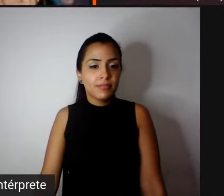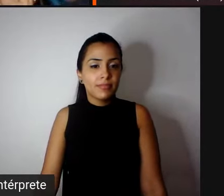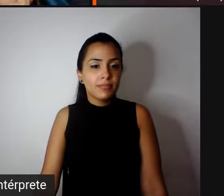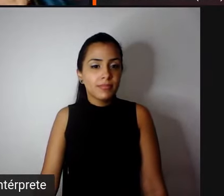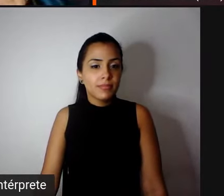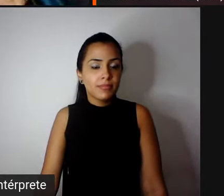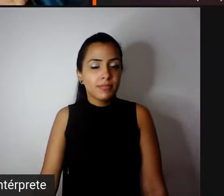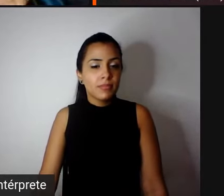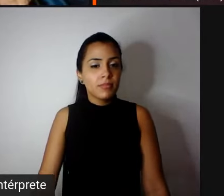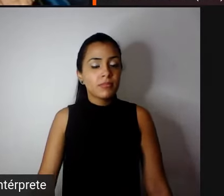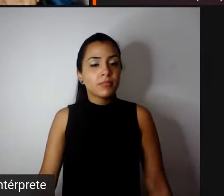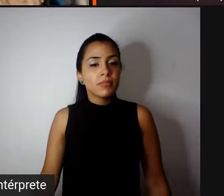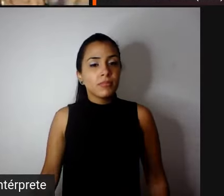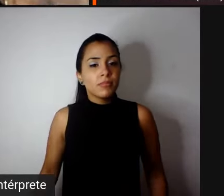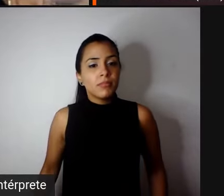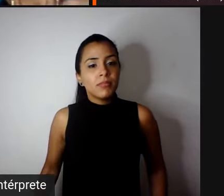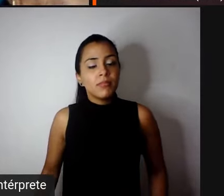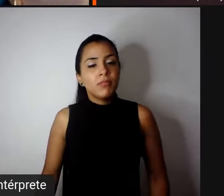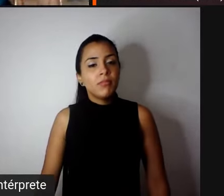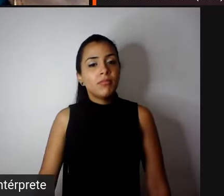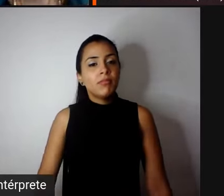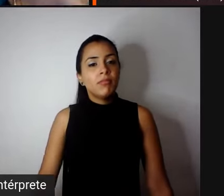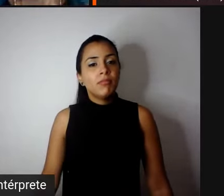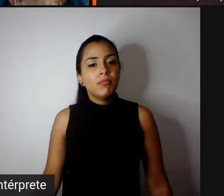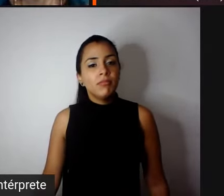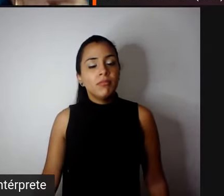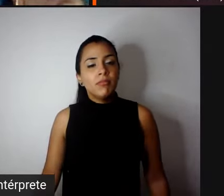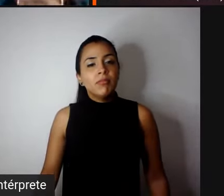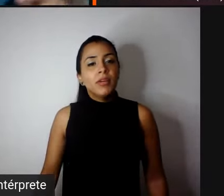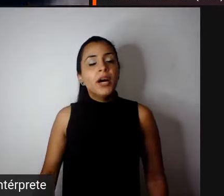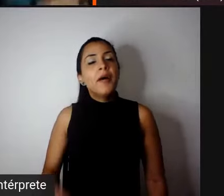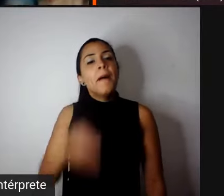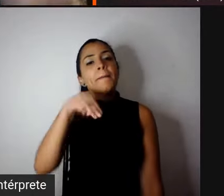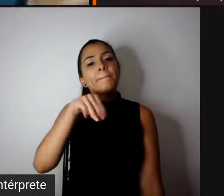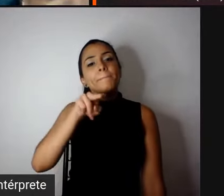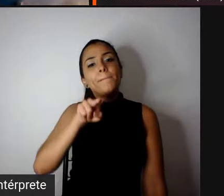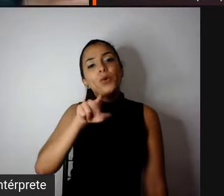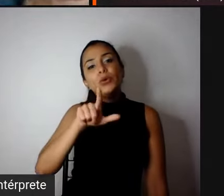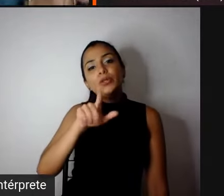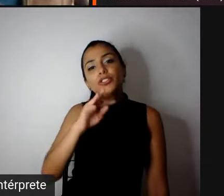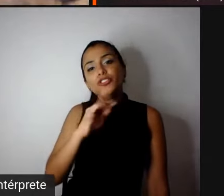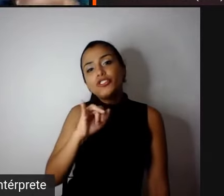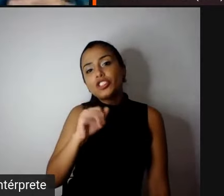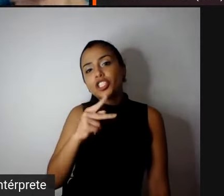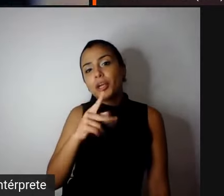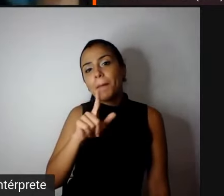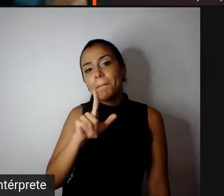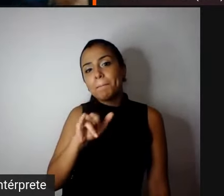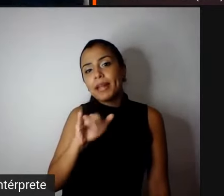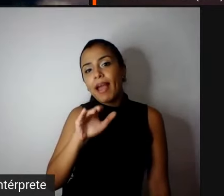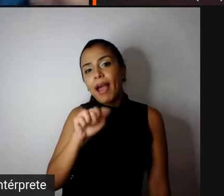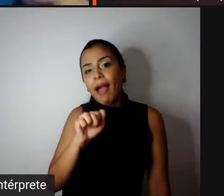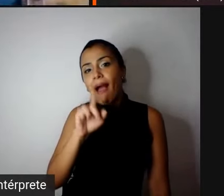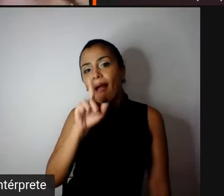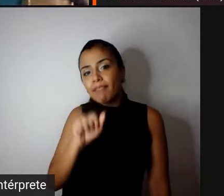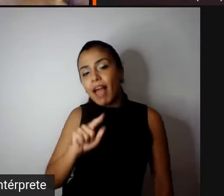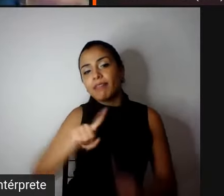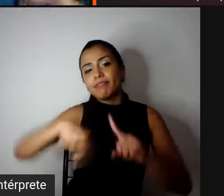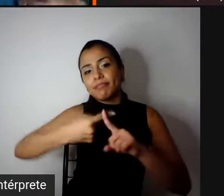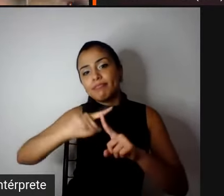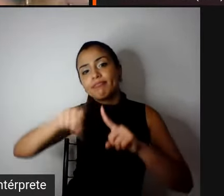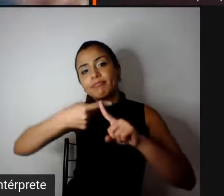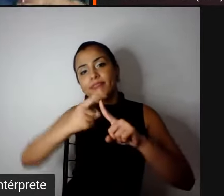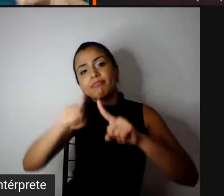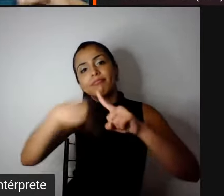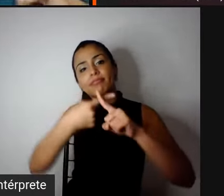Multiplicada, assim, uma coisa que eu não gosto de dizer, é desdobramentos, porque sempre surgem coisas